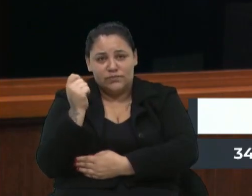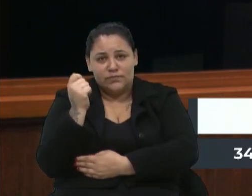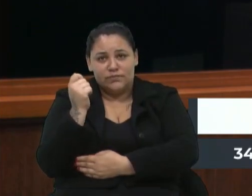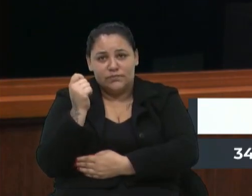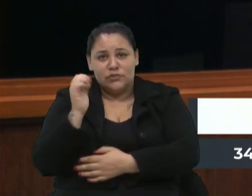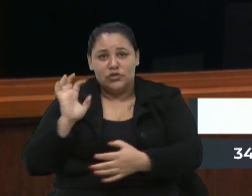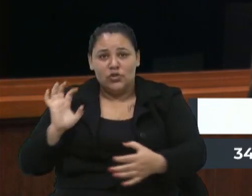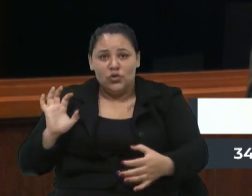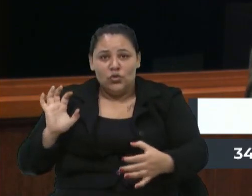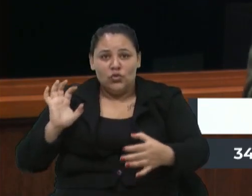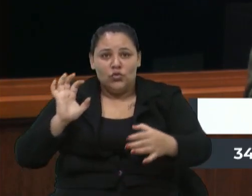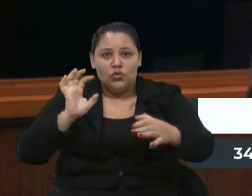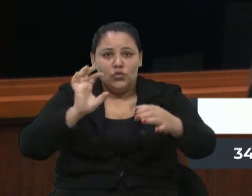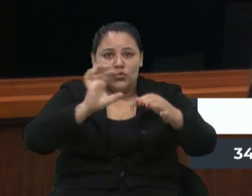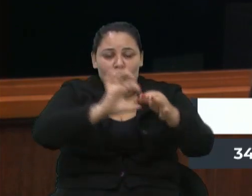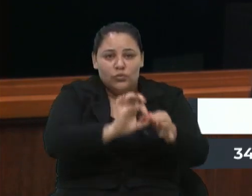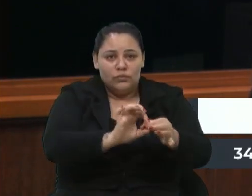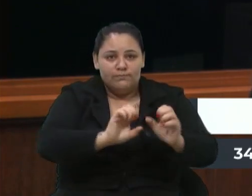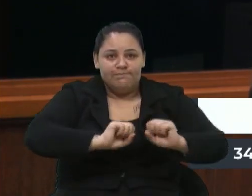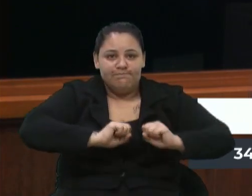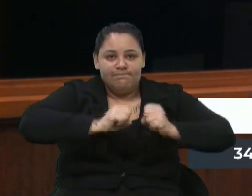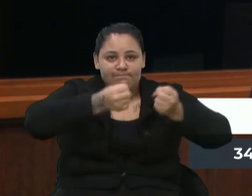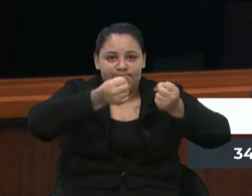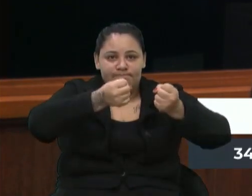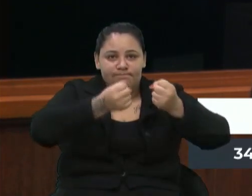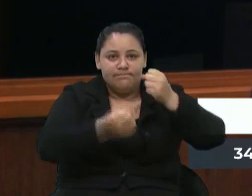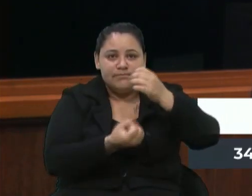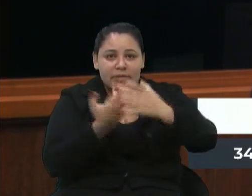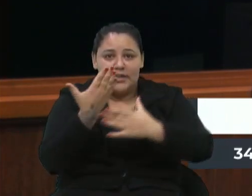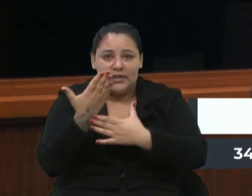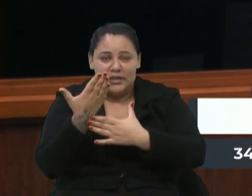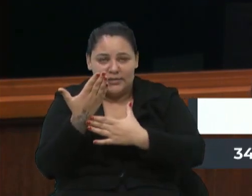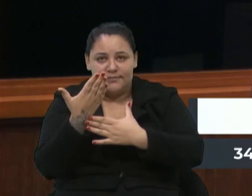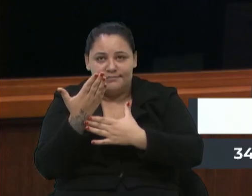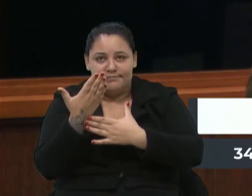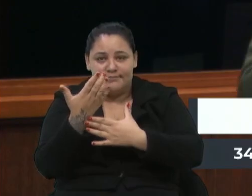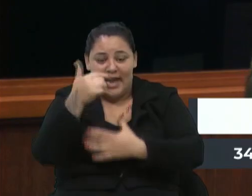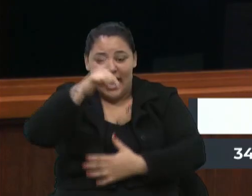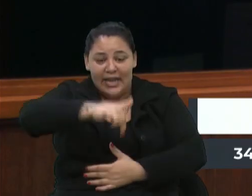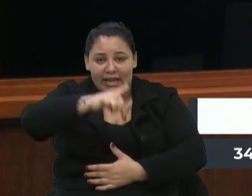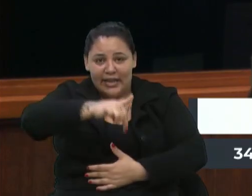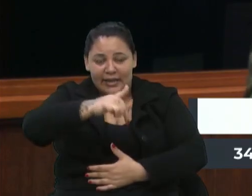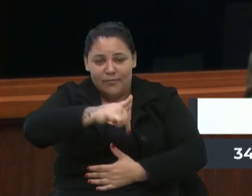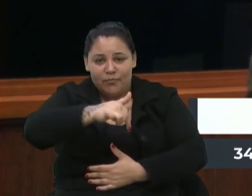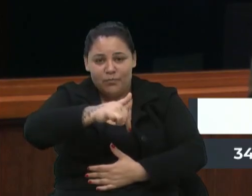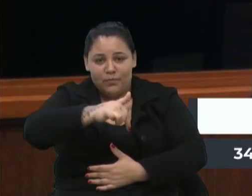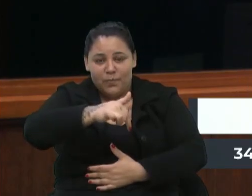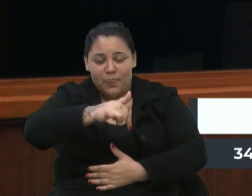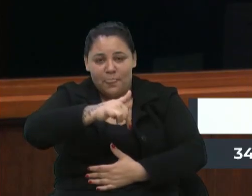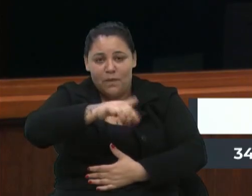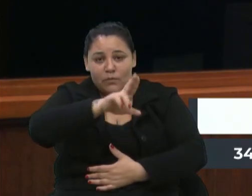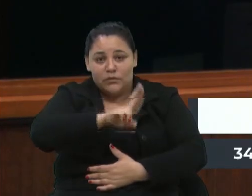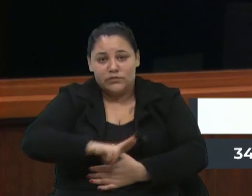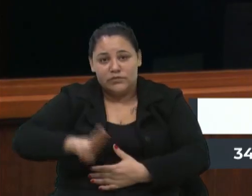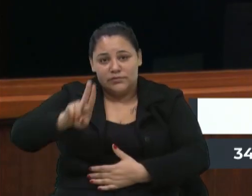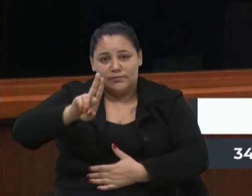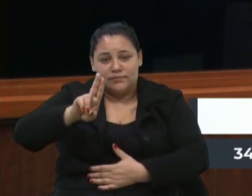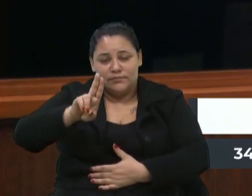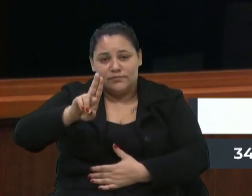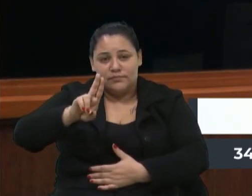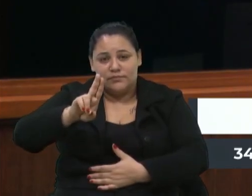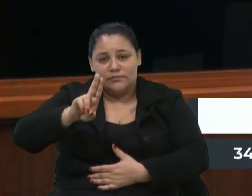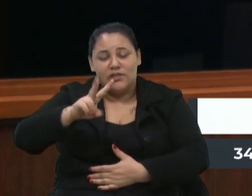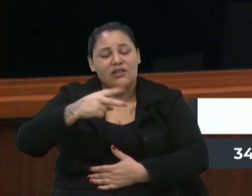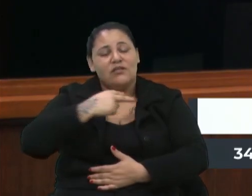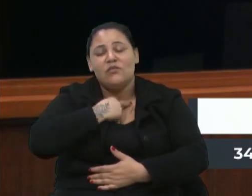juntarem esforços para criar uma universidade na região Nordeste. Eu acredito que é